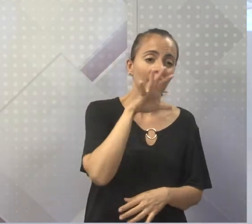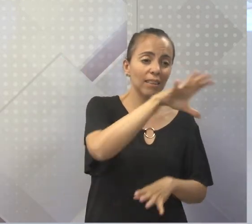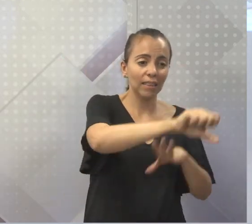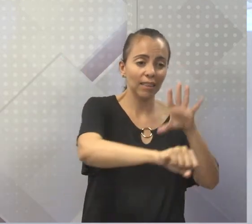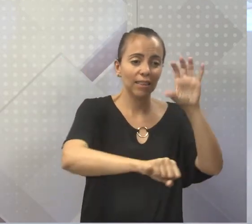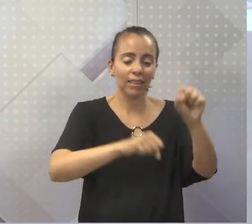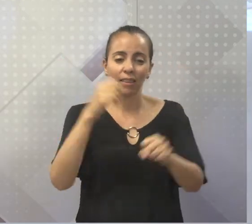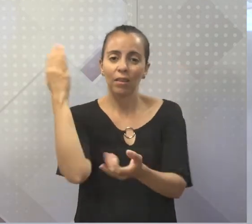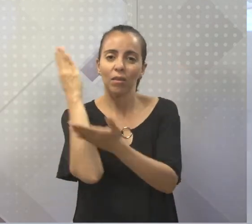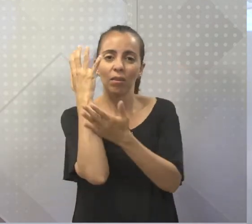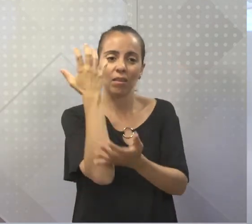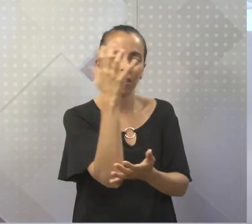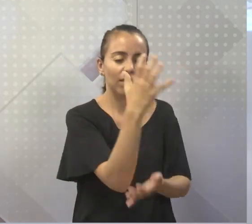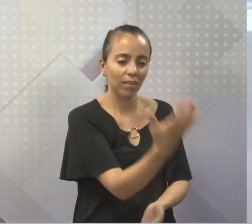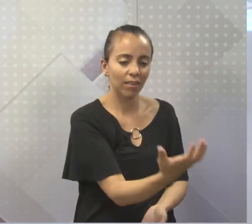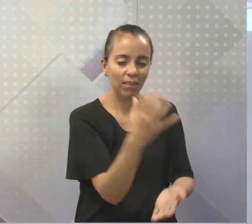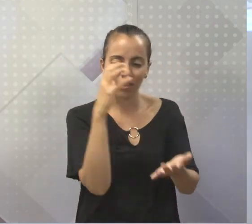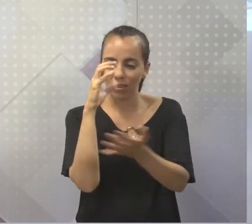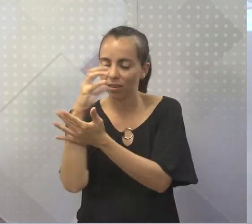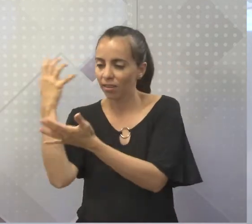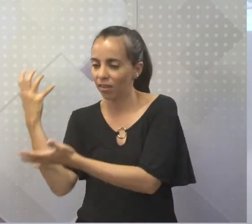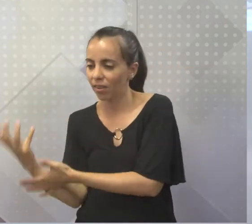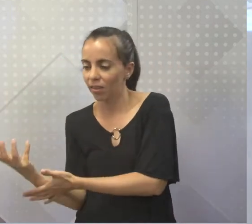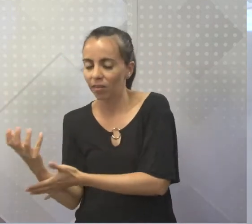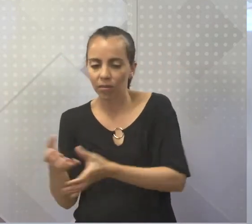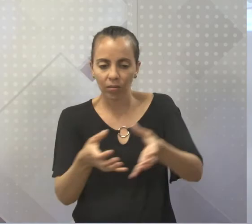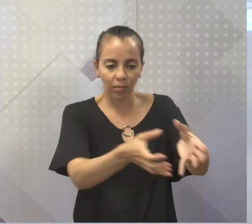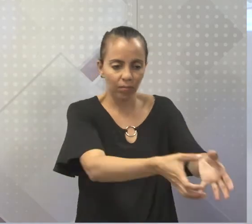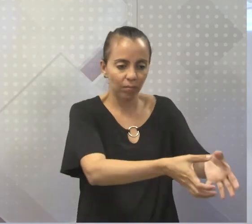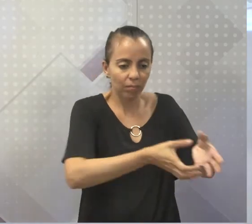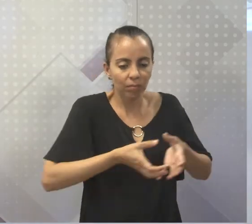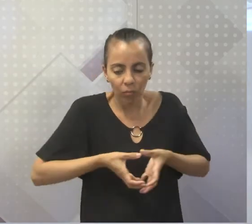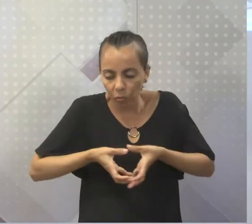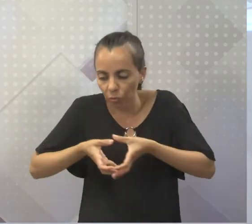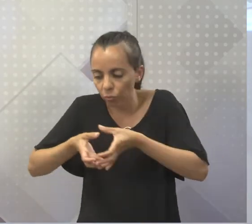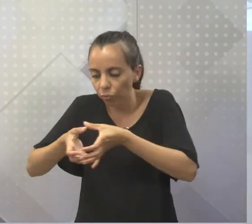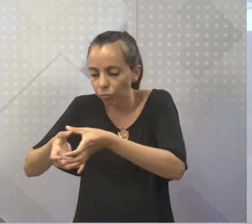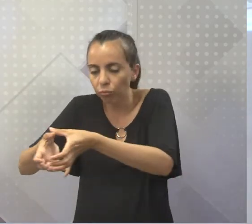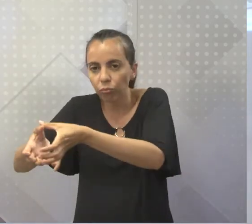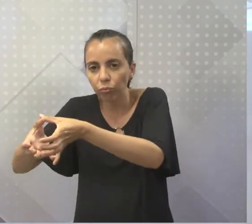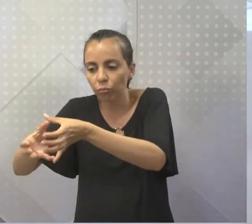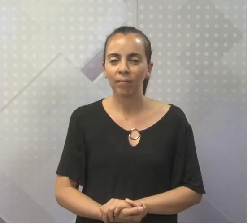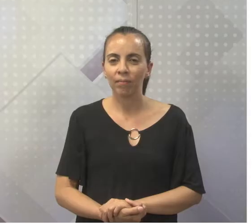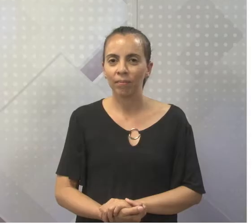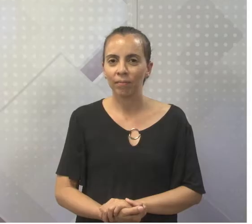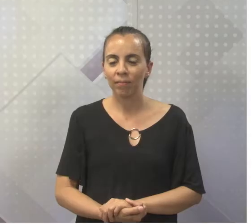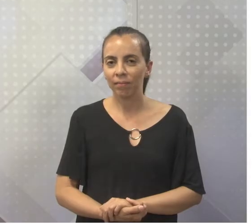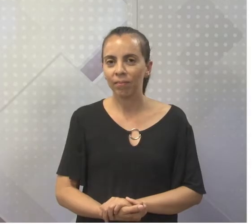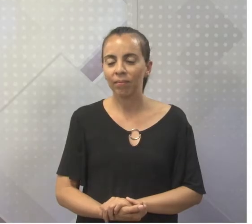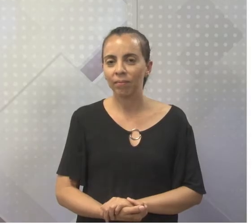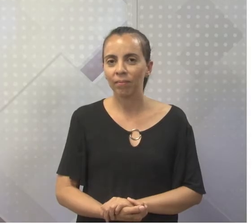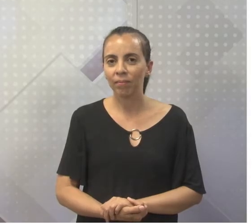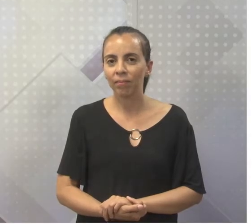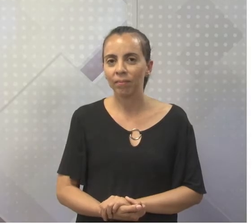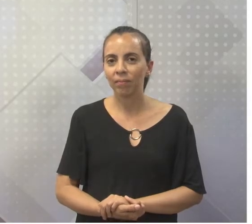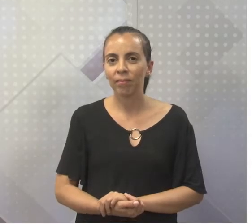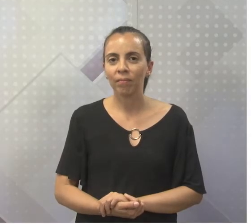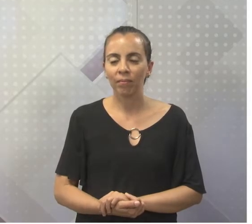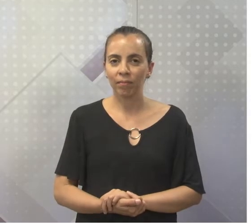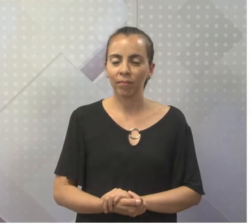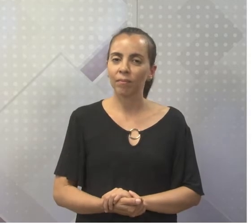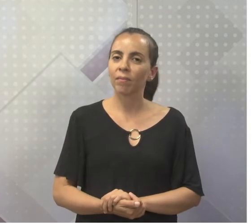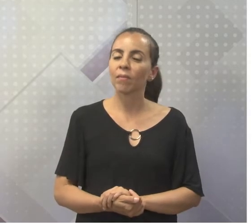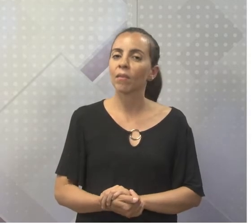e mais 100 anos aí eu que arrumei ali comprei um número bem caro mesmo para fazer uma casa para onde vai